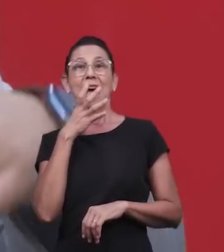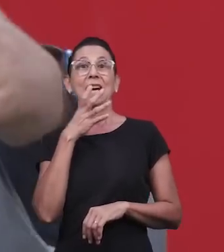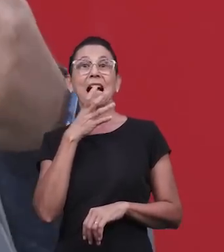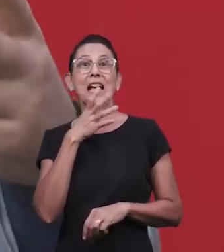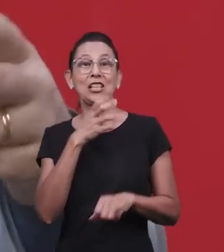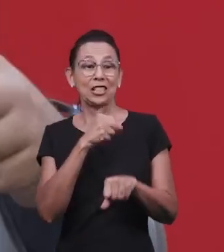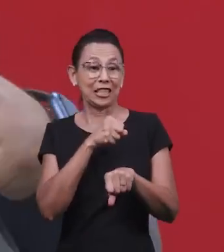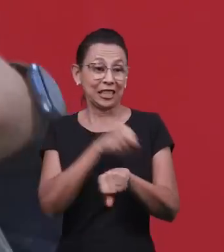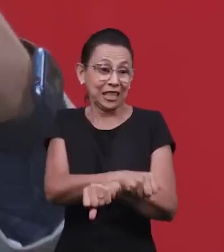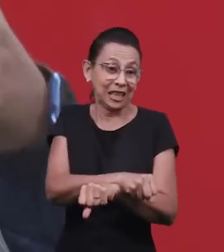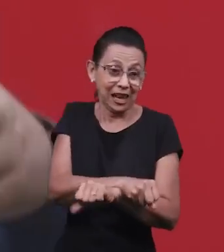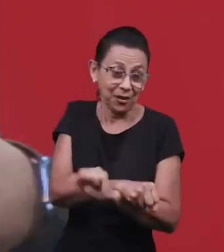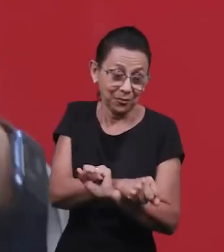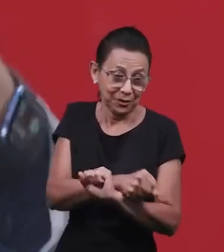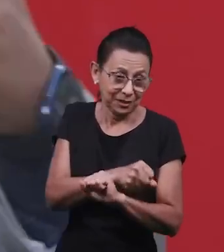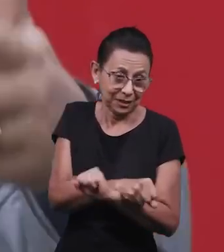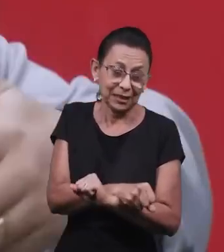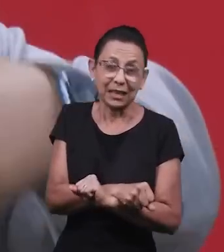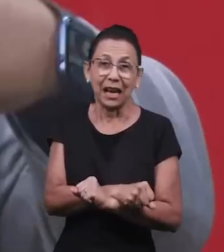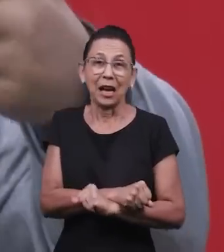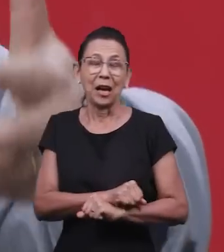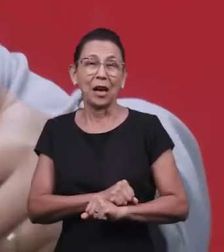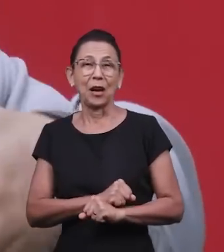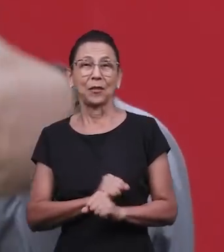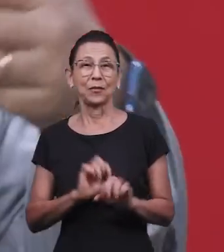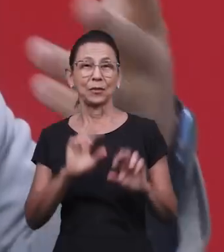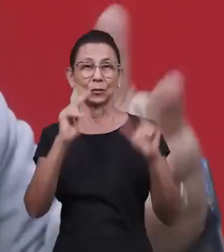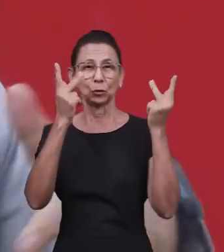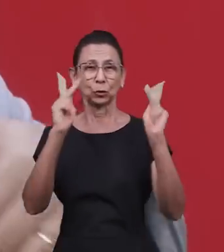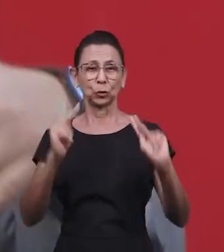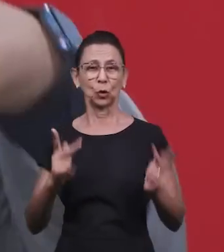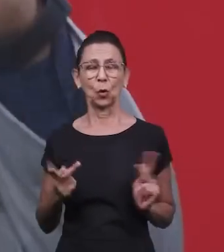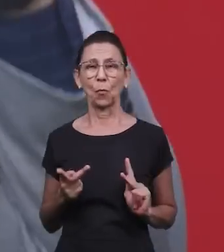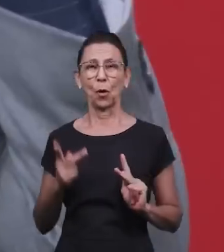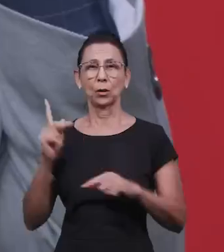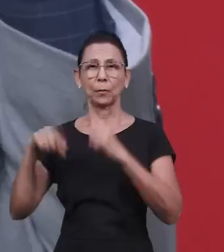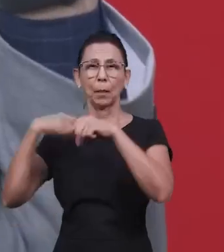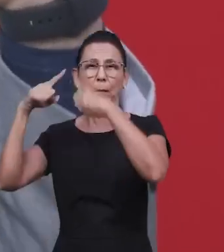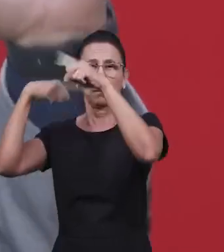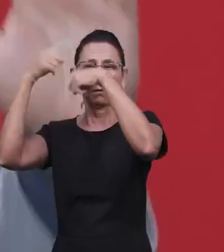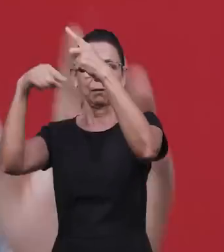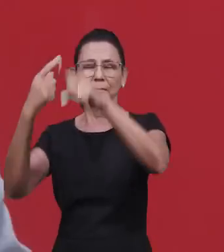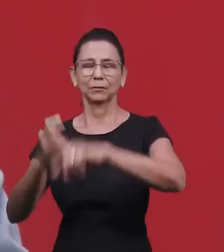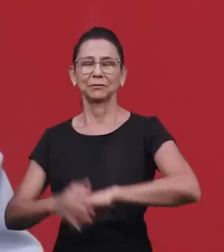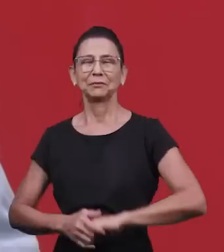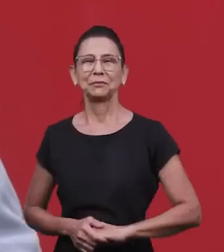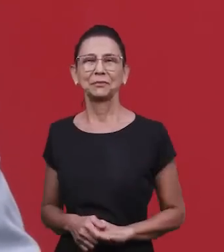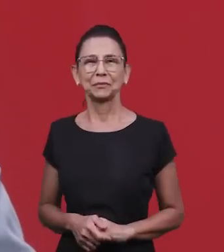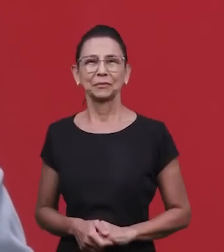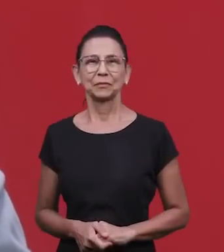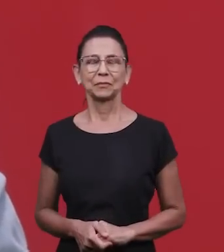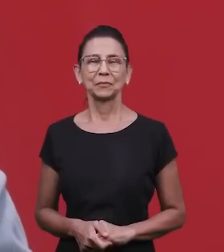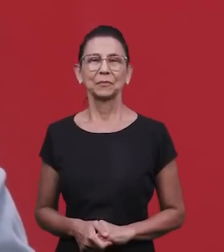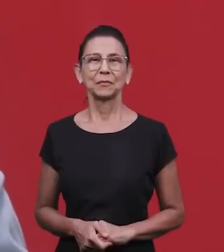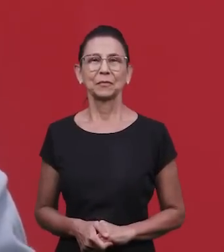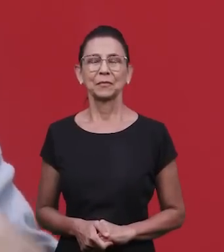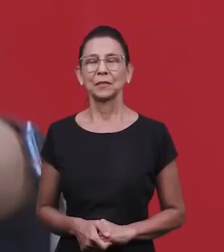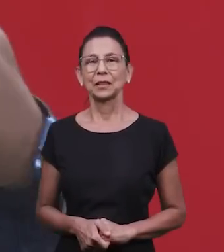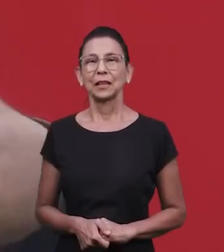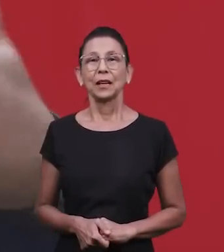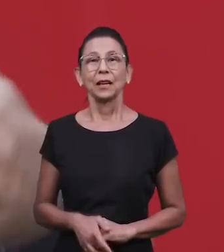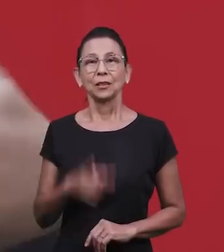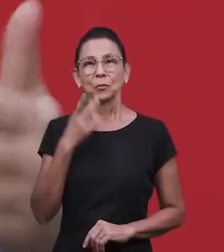isso, aí por isso a gente fica preso ali, e isso vai alimentando dopamina, aí vem um monte de hormônio que eu não sou da área, mas